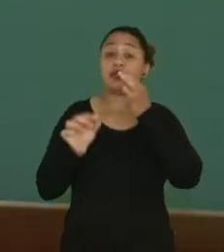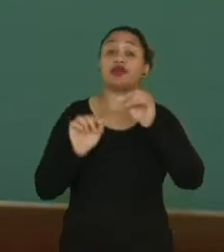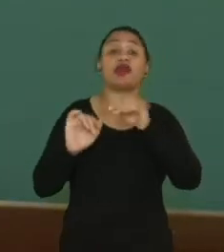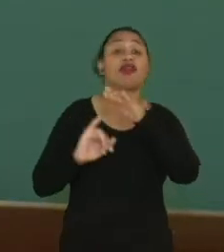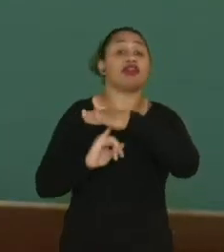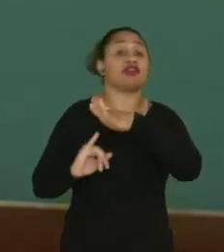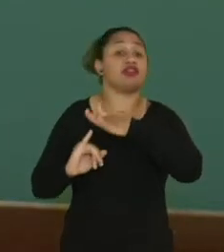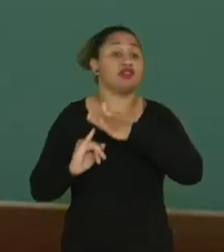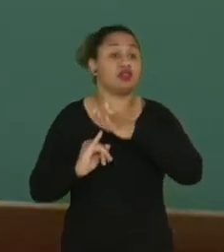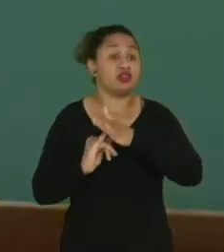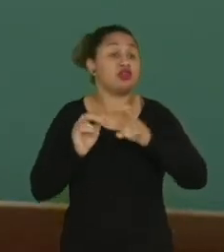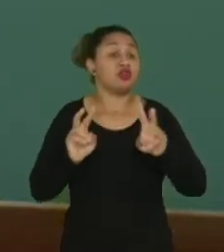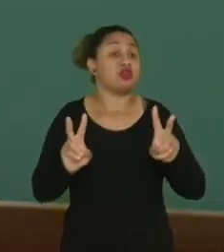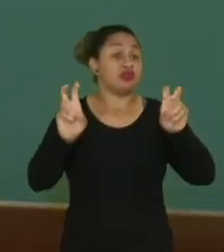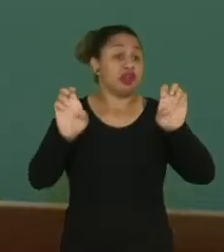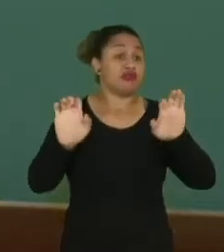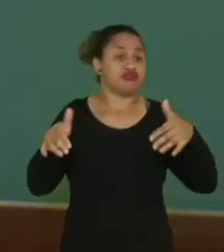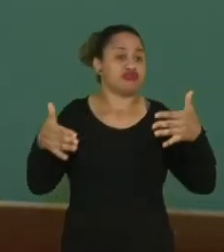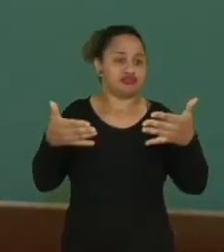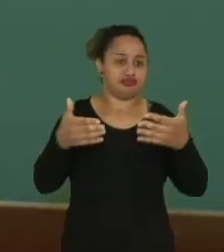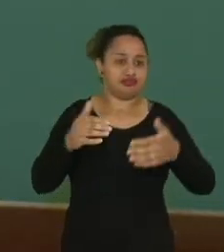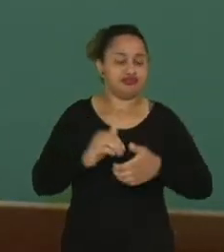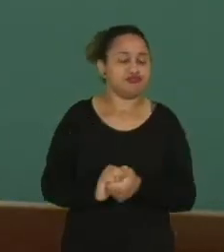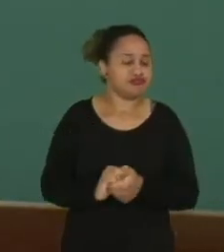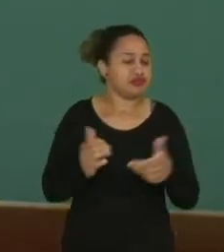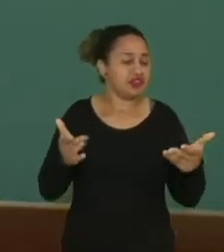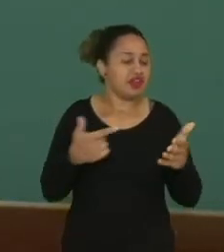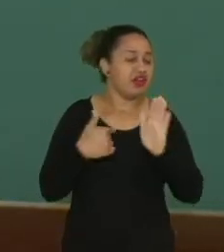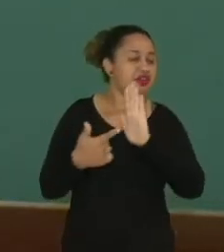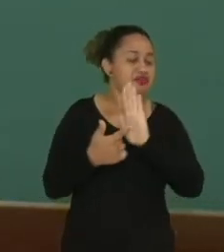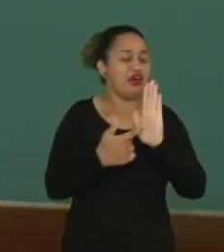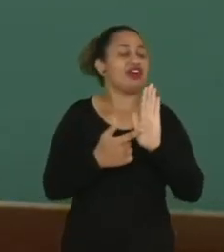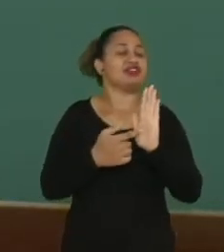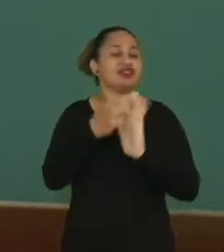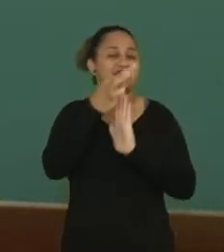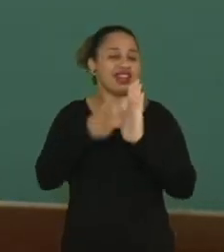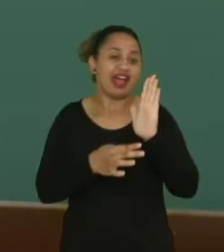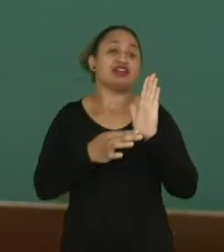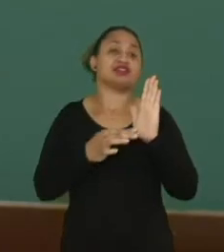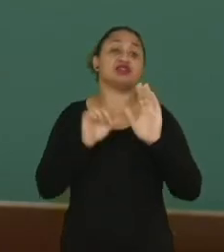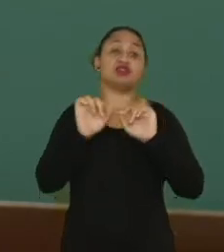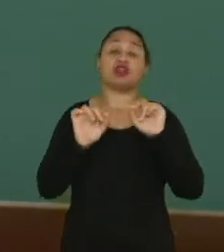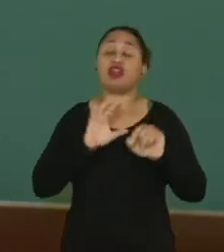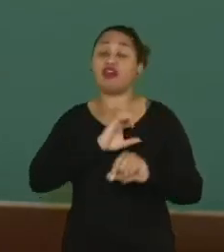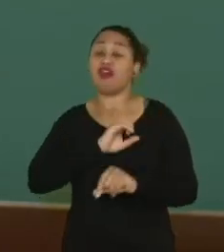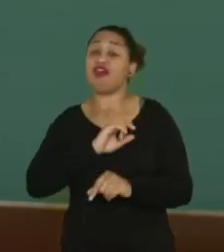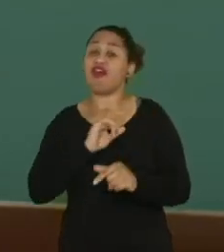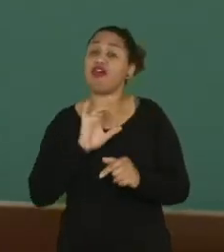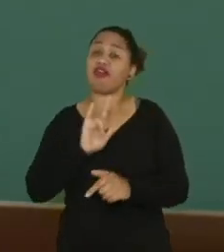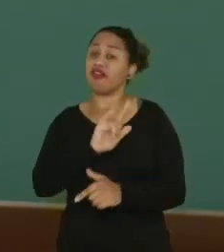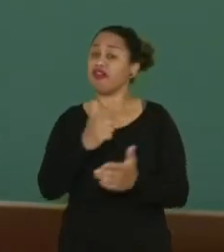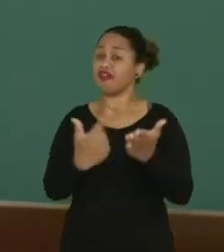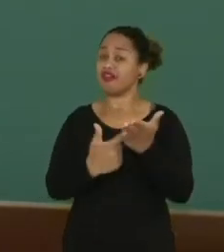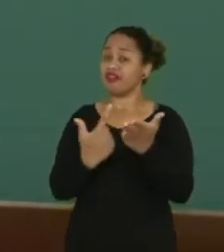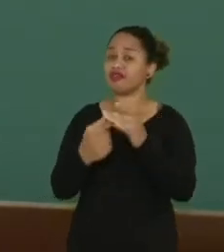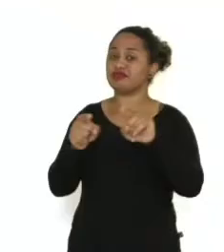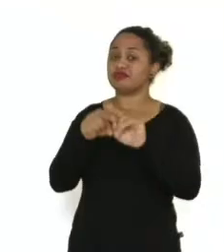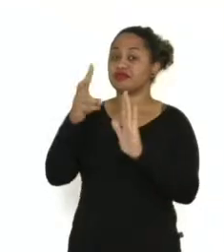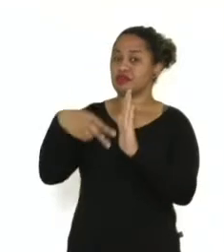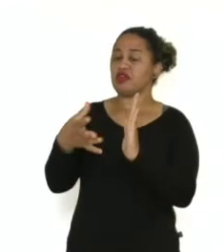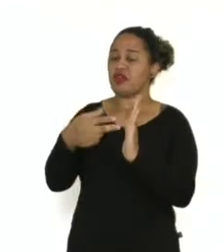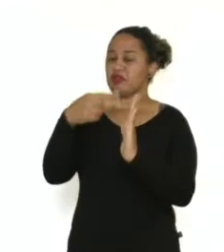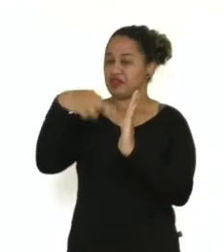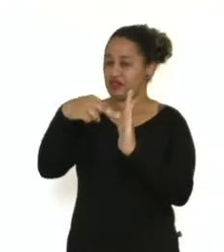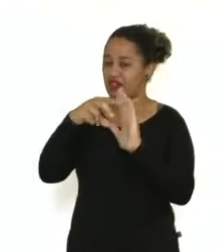respeito de um determinado assunto bom com vocês editorial amor ao livro EA leitura que se inicia